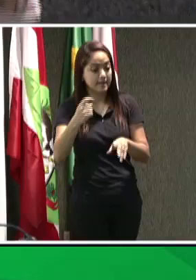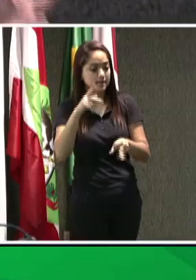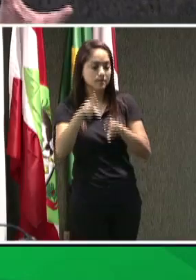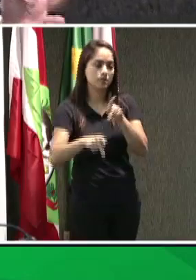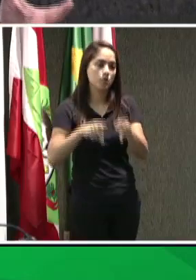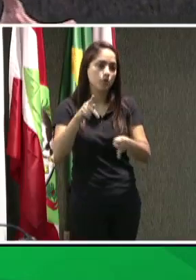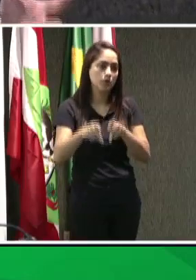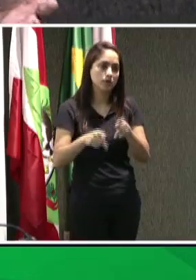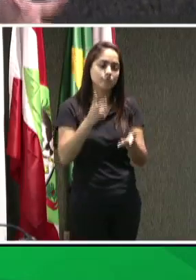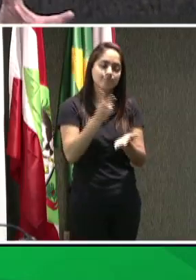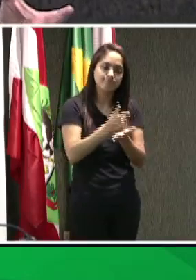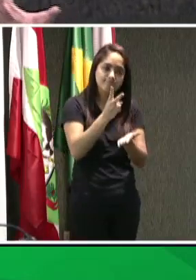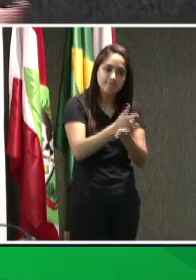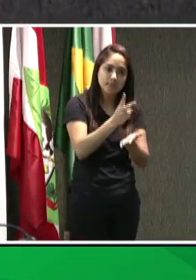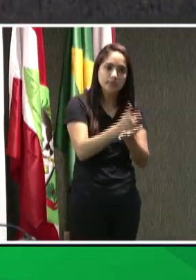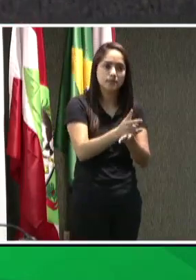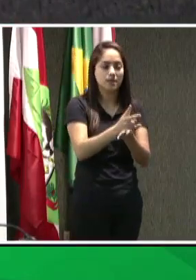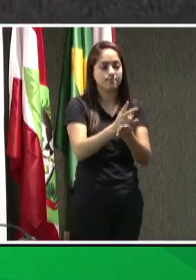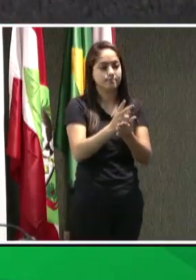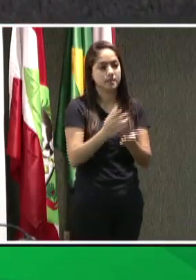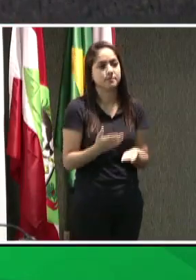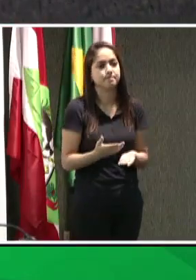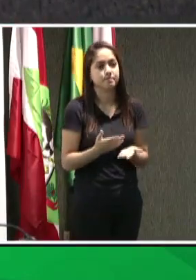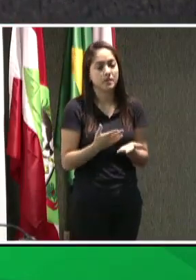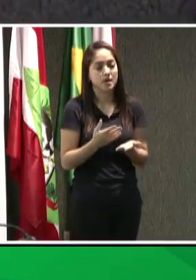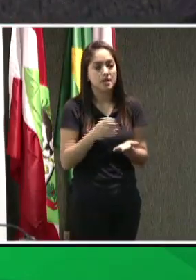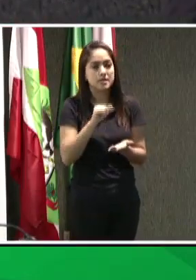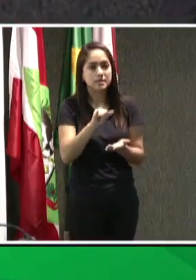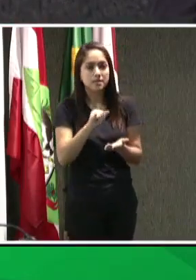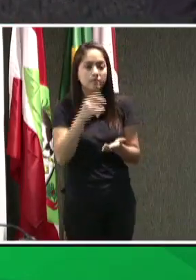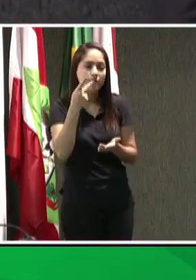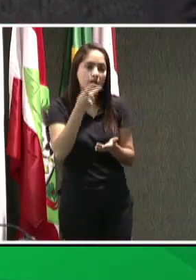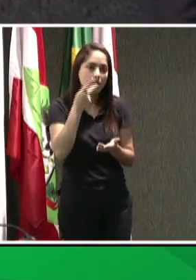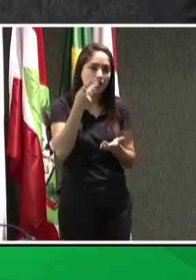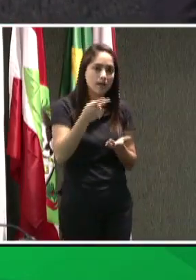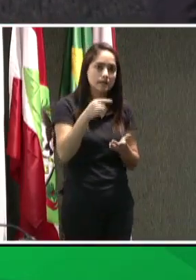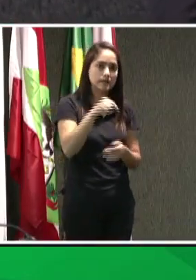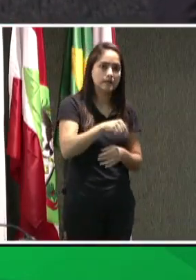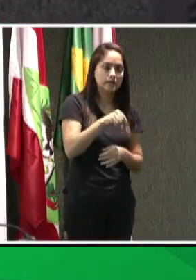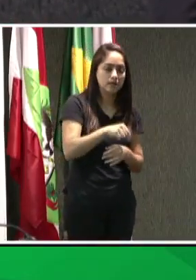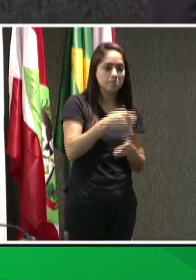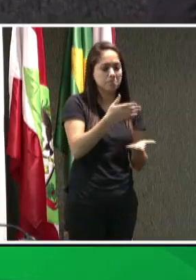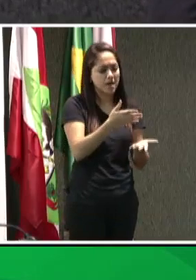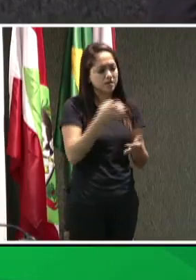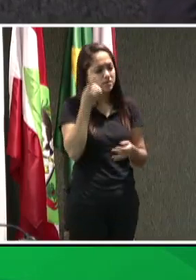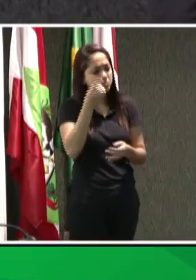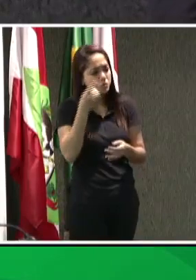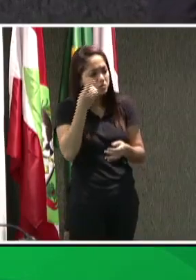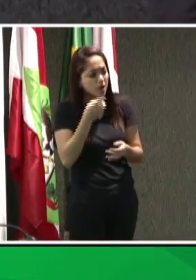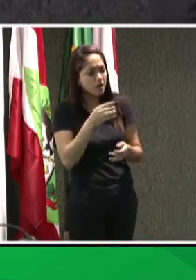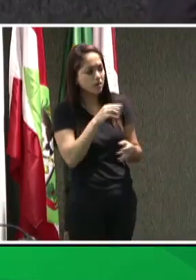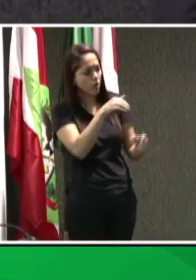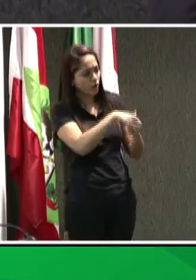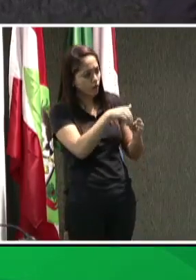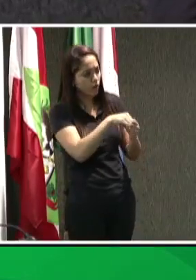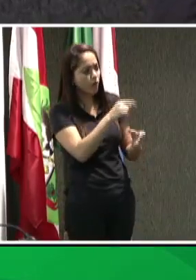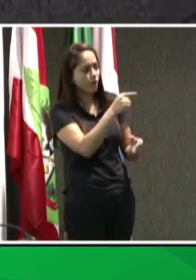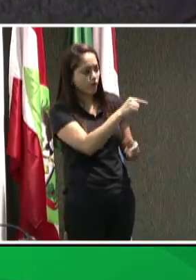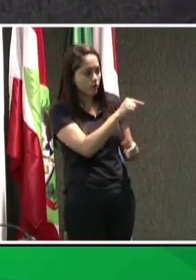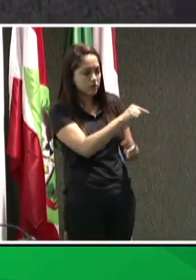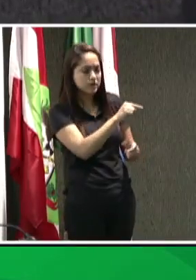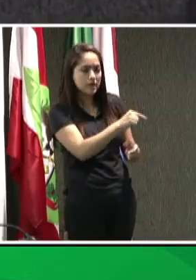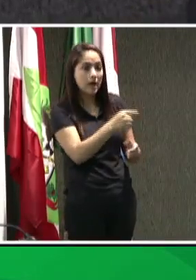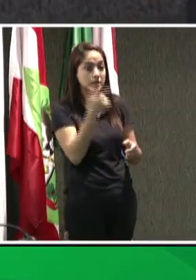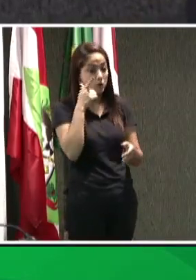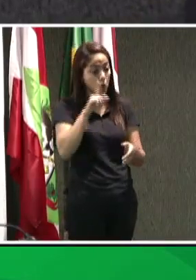interesse público deve prevalecer. Se alguém fizesse uma fala aqui dizendo, deputada, eu vou votar na senhora, se eu conseguir emprego, eu